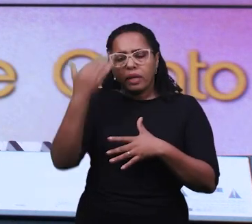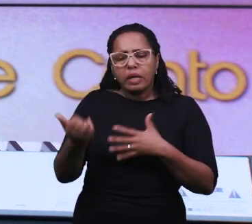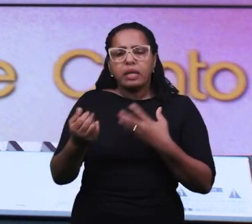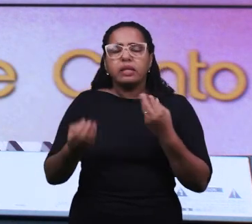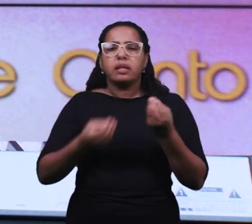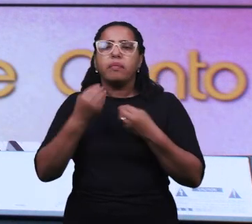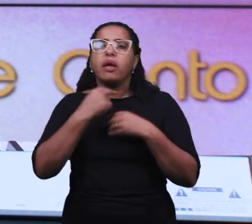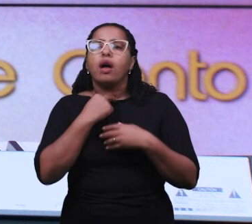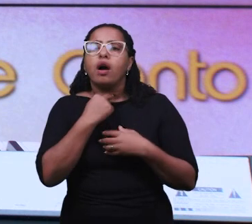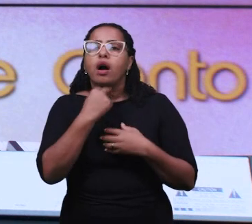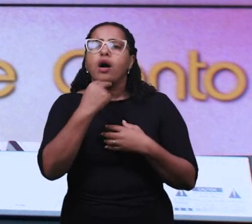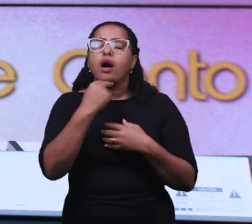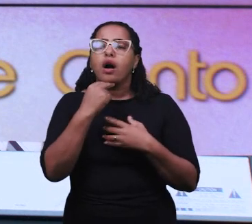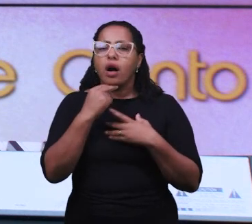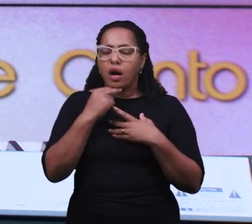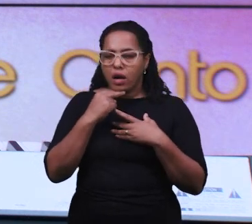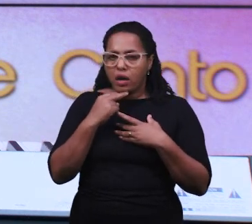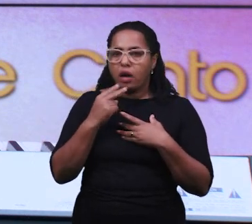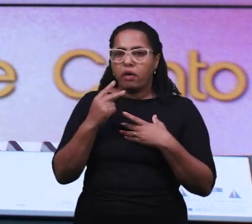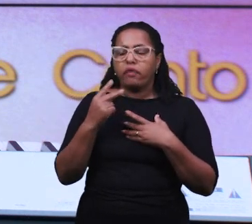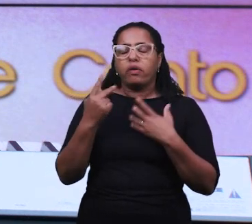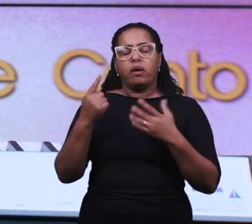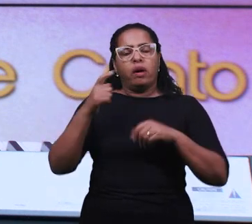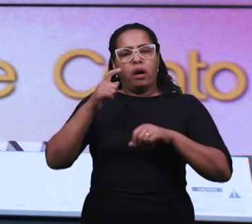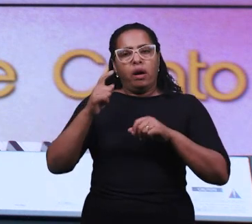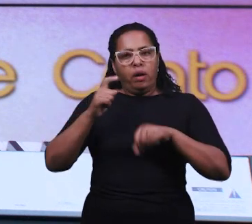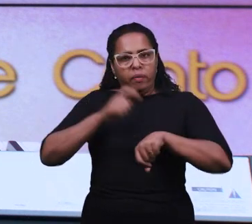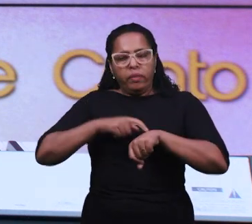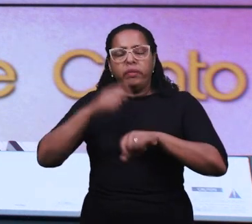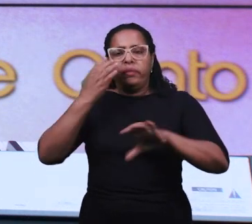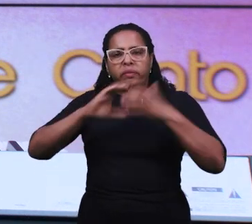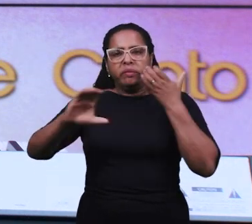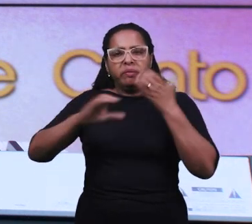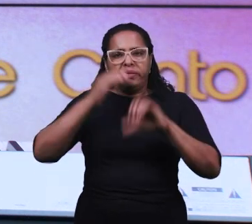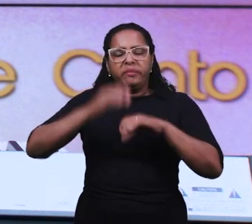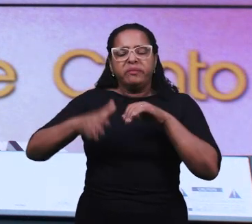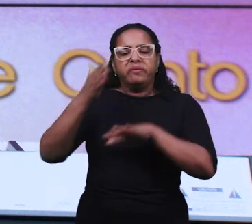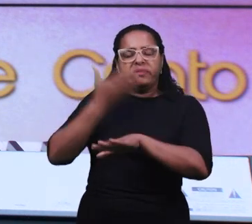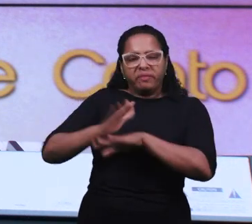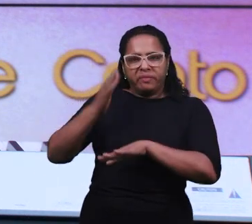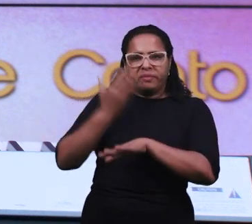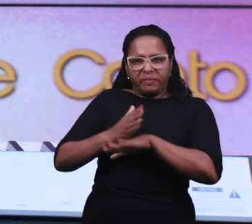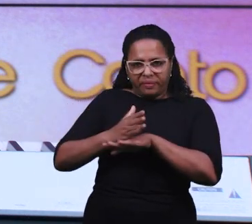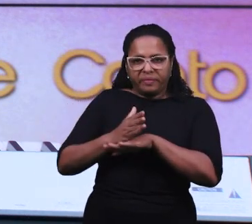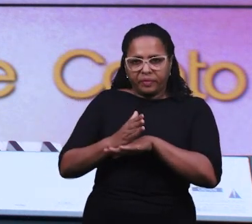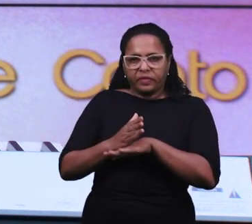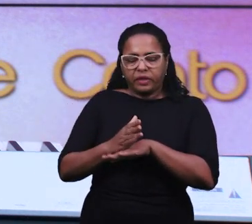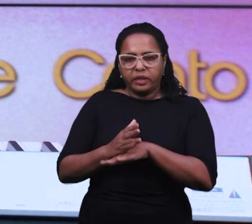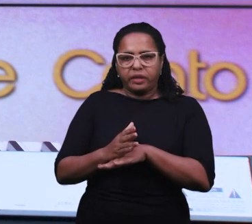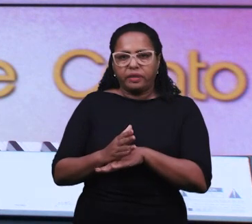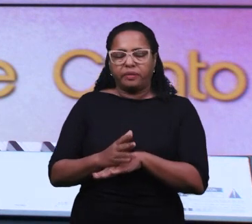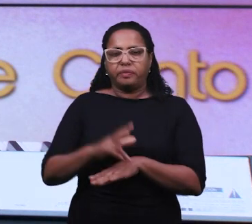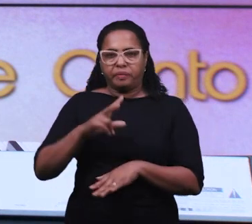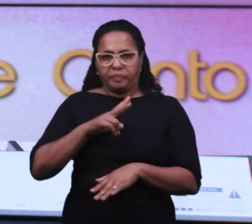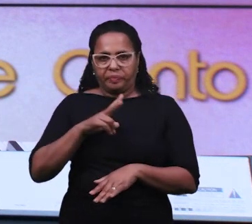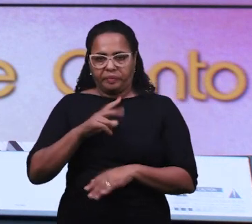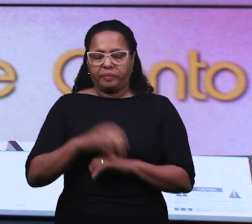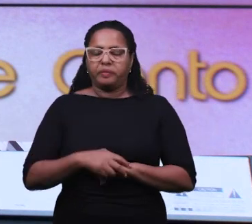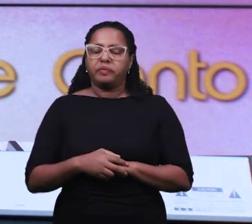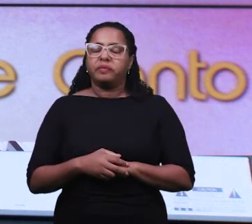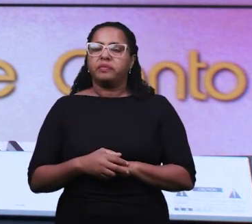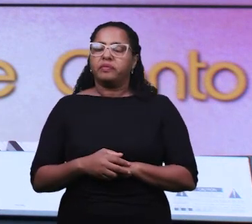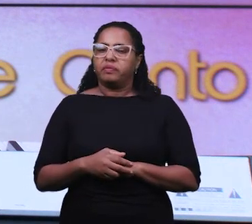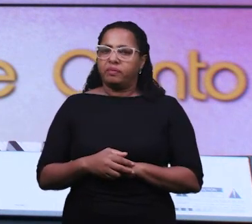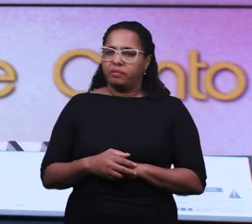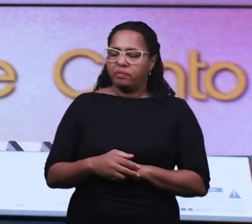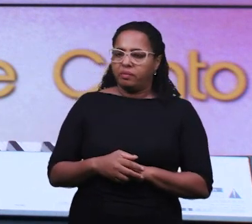saber colocar a nossa voz durante os hinos que estivermos cantando ou até mesmo treinando, de fato, no nosso treino individual.